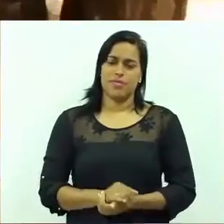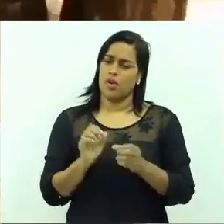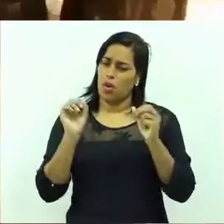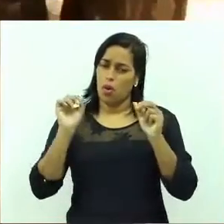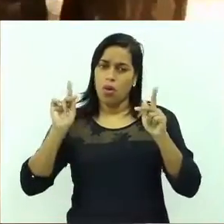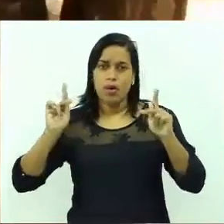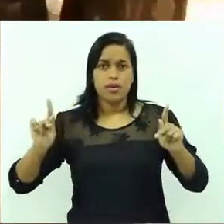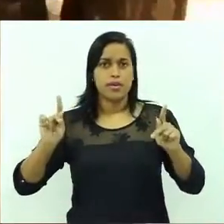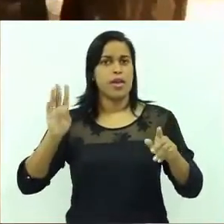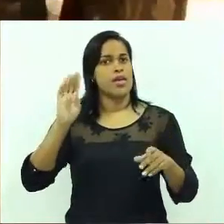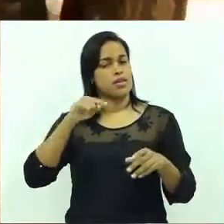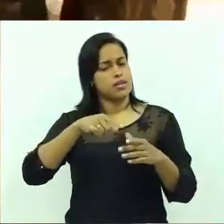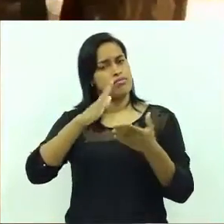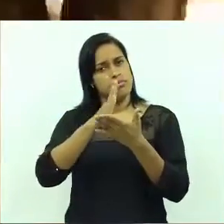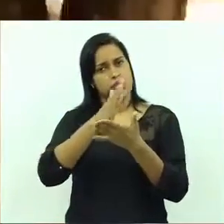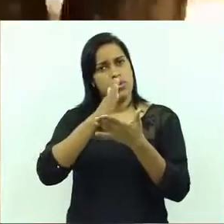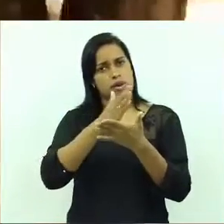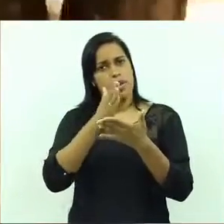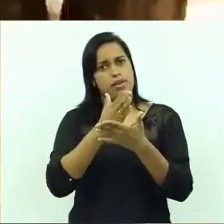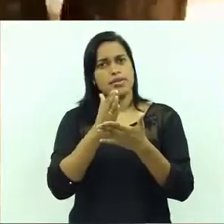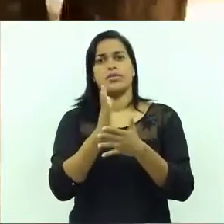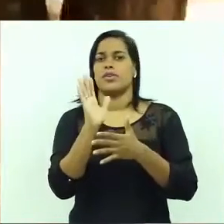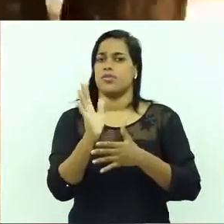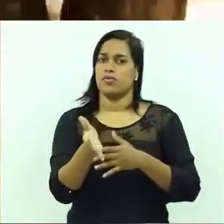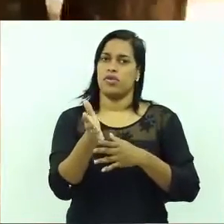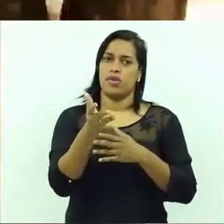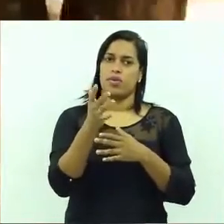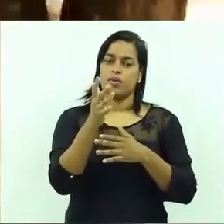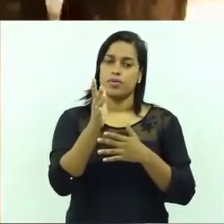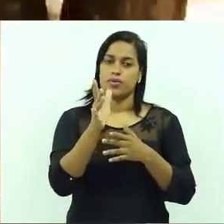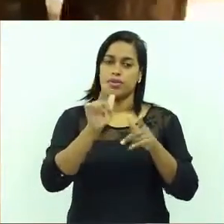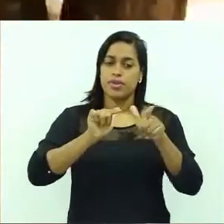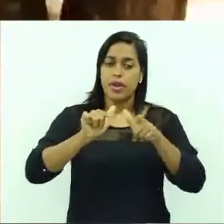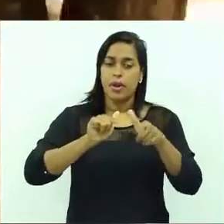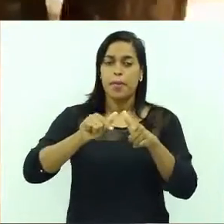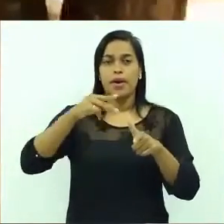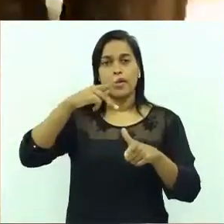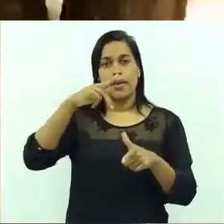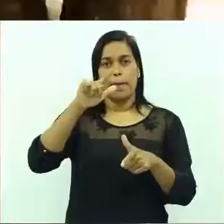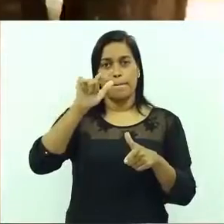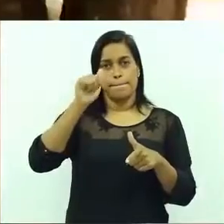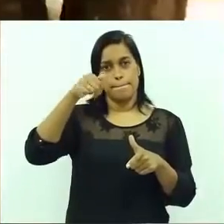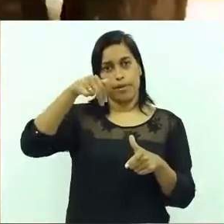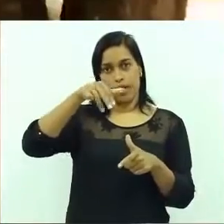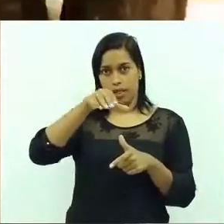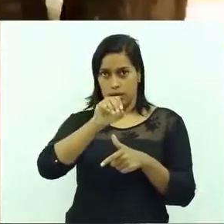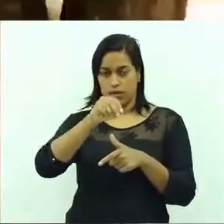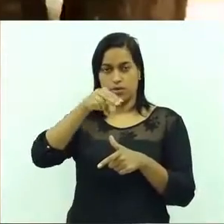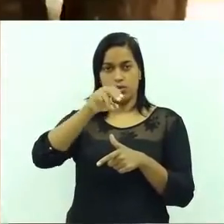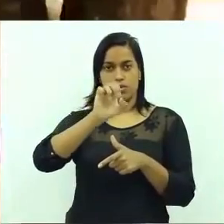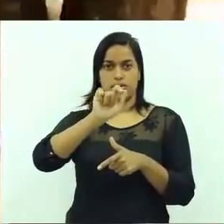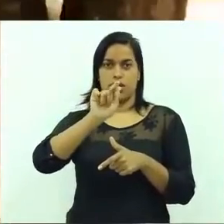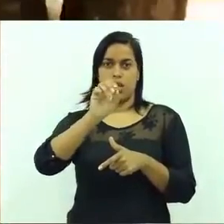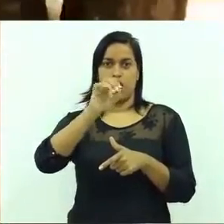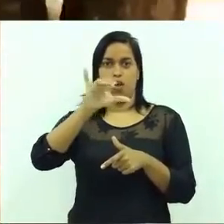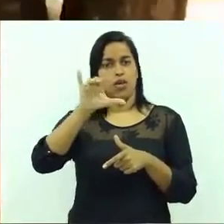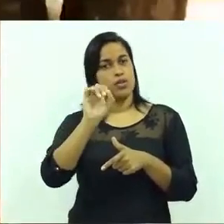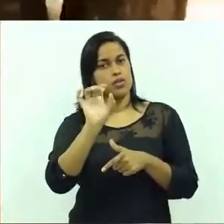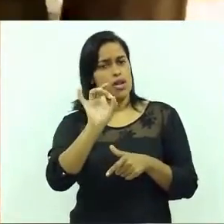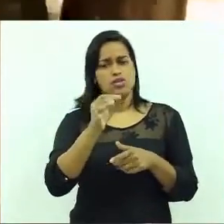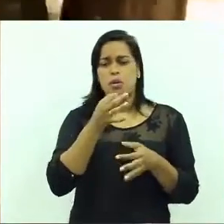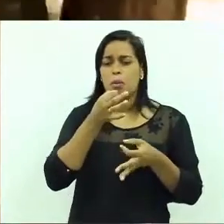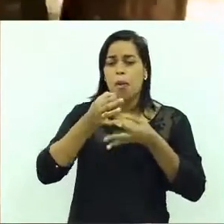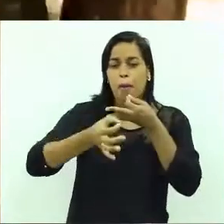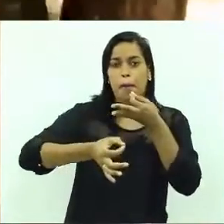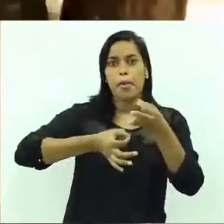itens todos que tem no caderno que a gente trata de plano de negócio? Bom, isso aí é uma sugestão. Não tem uma